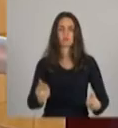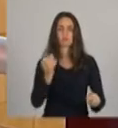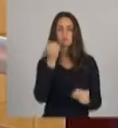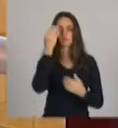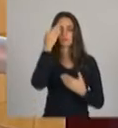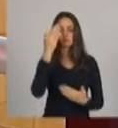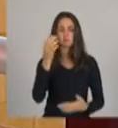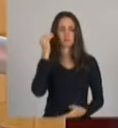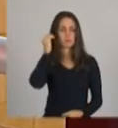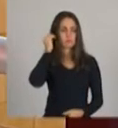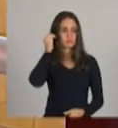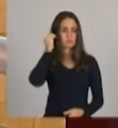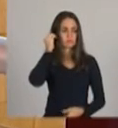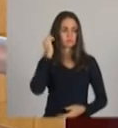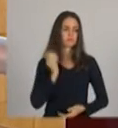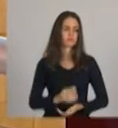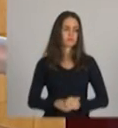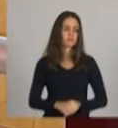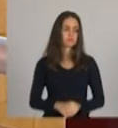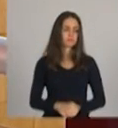obrigado.